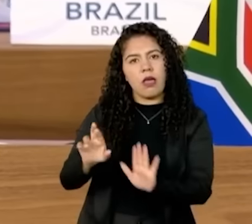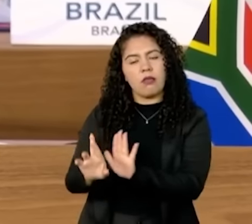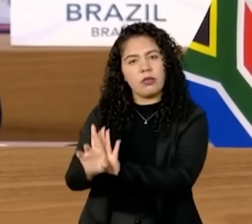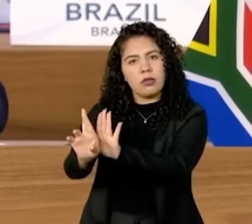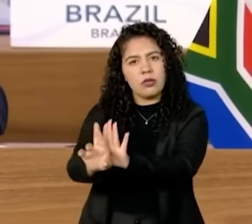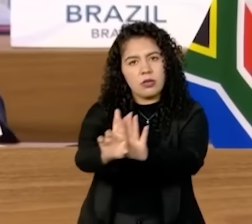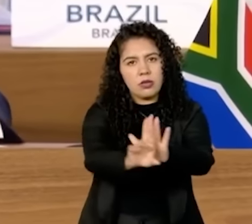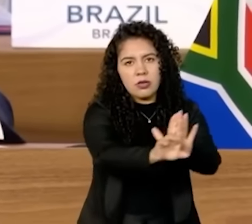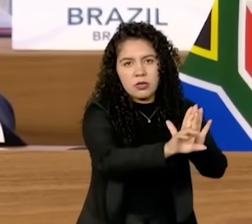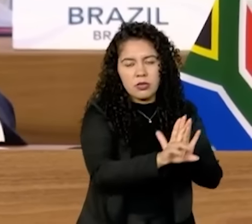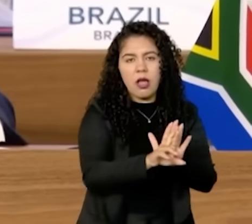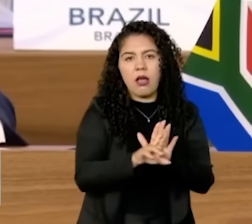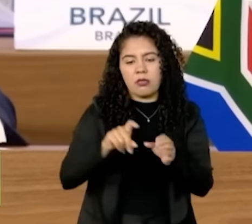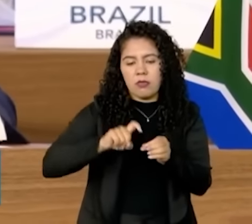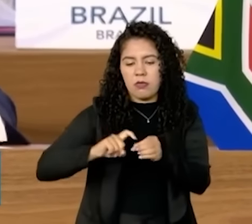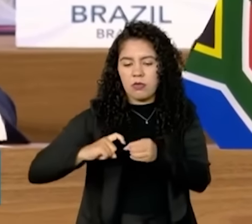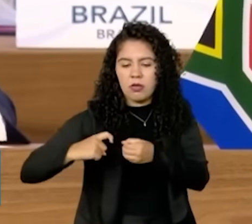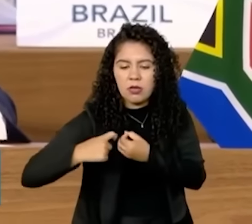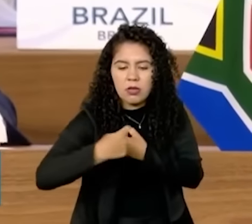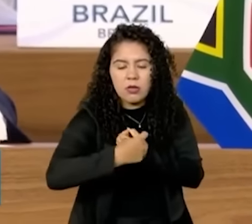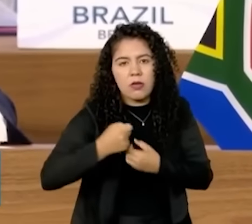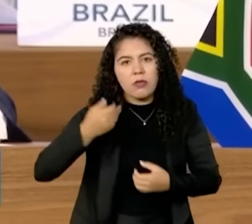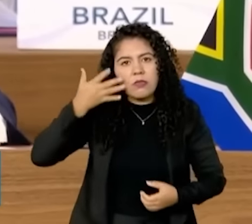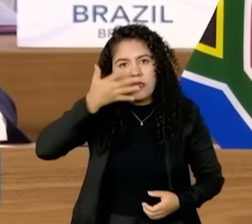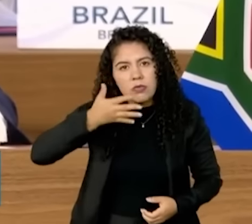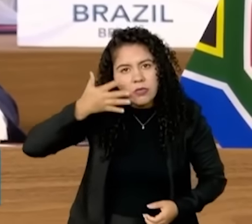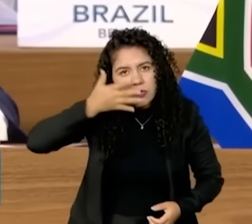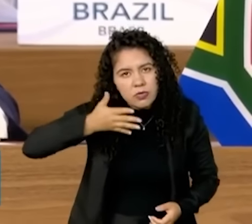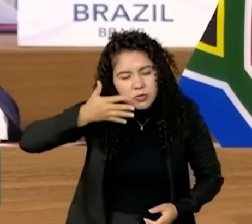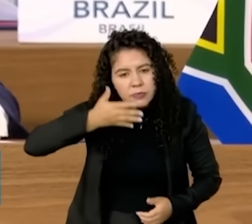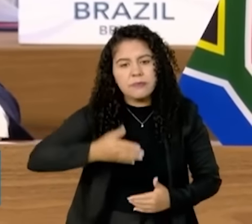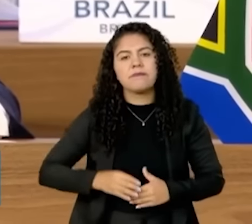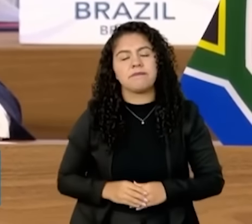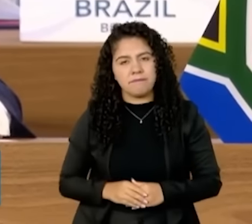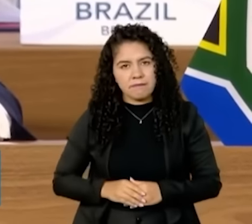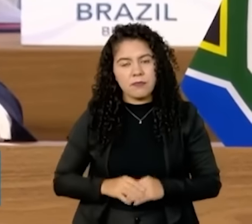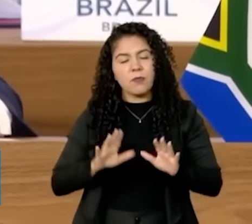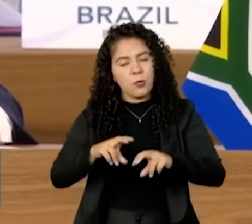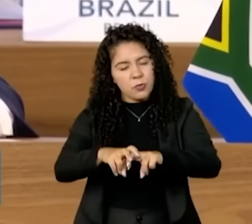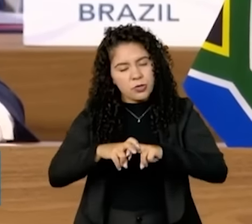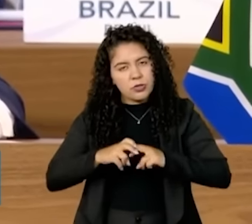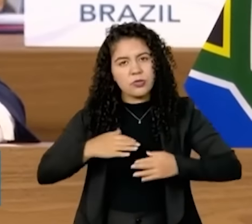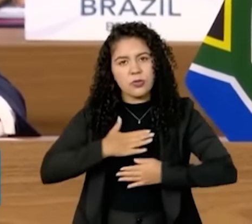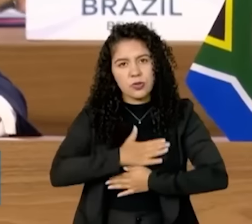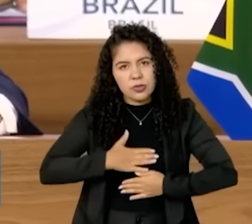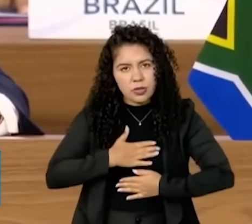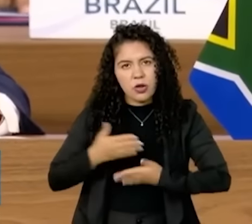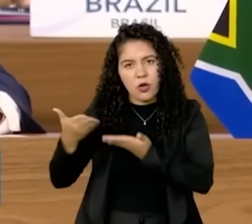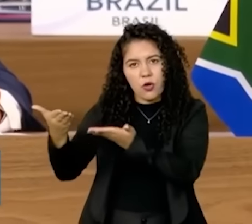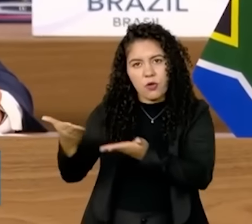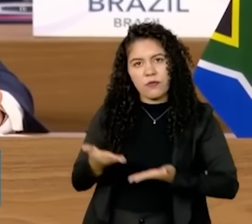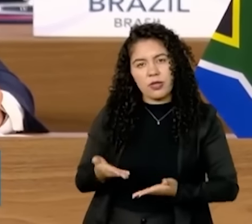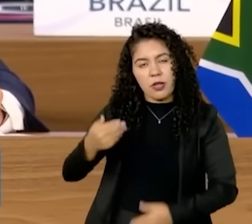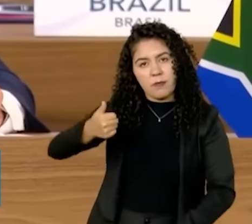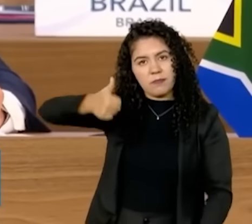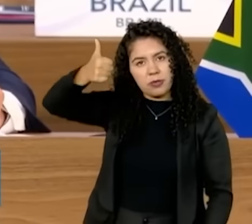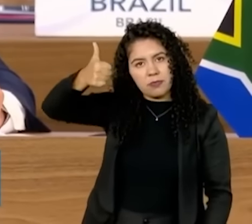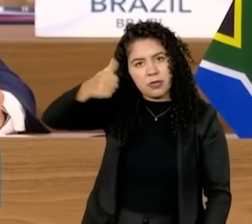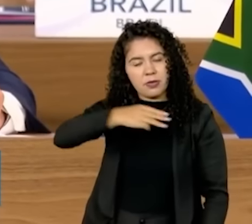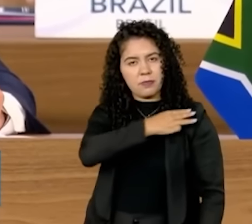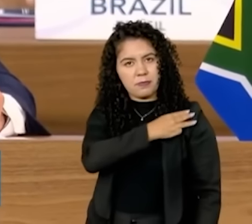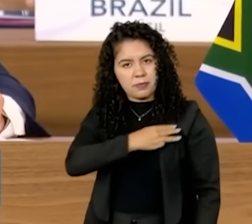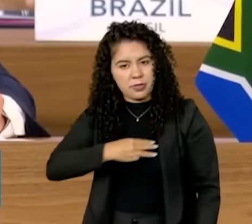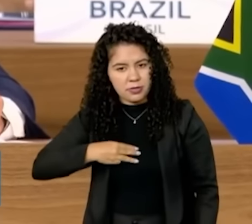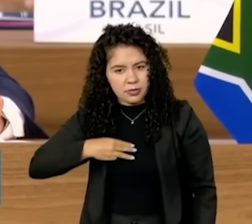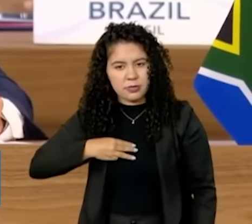G20, começando pelos países da Troika. Por isso, eu quero passar a palavra para o primeiro-ministro Narendra